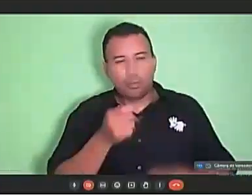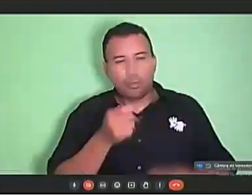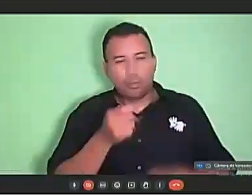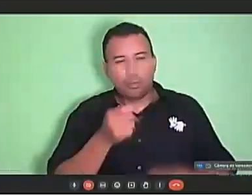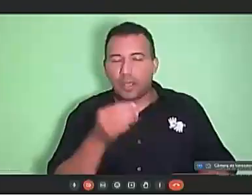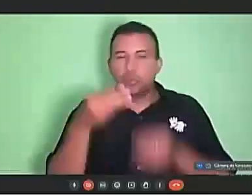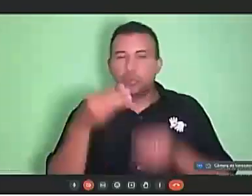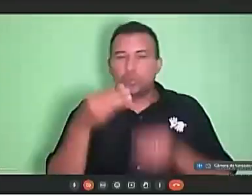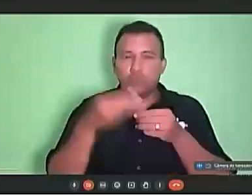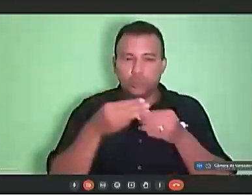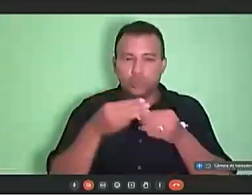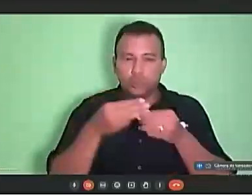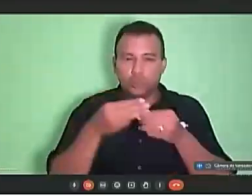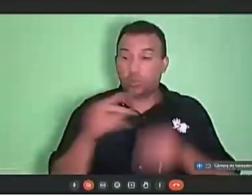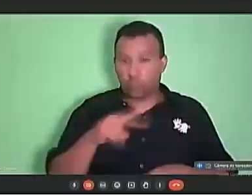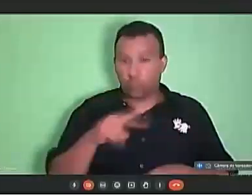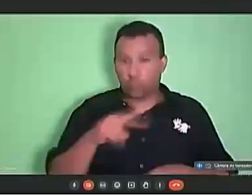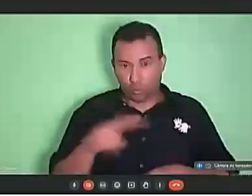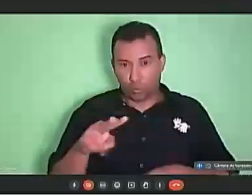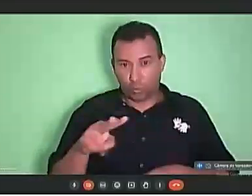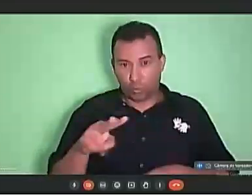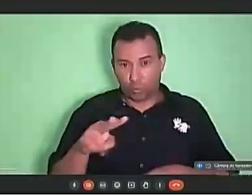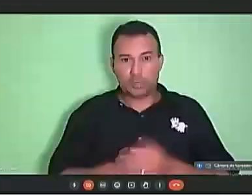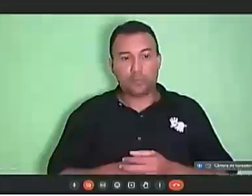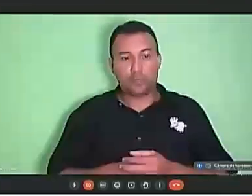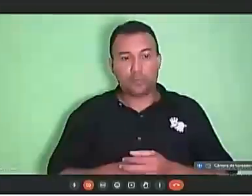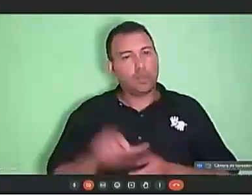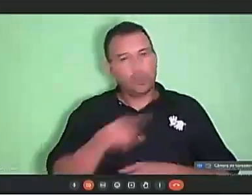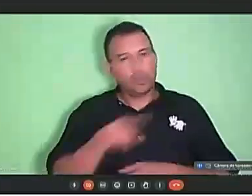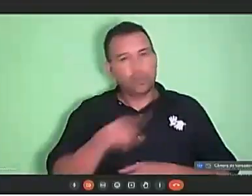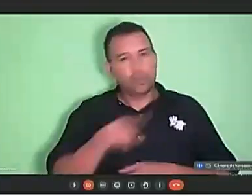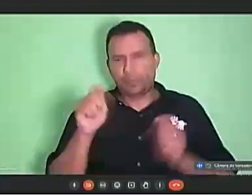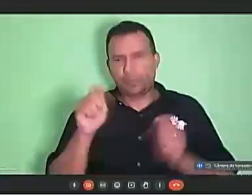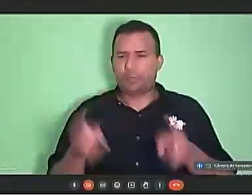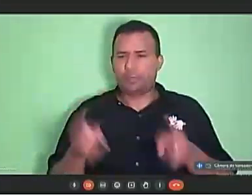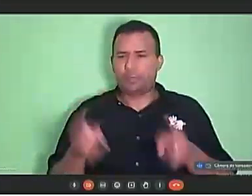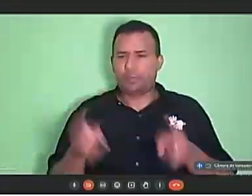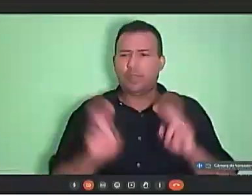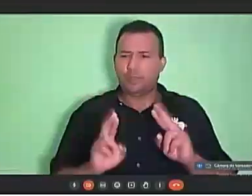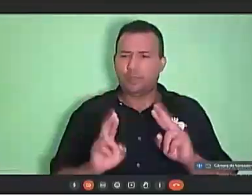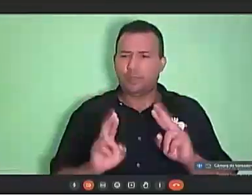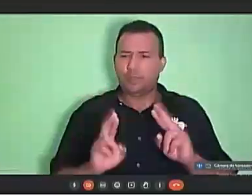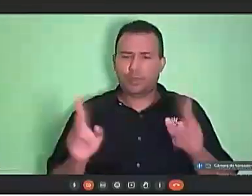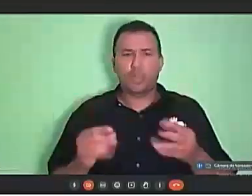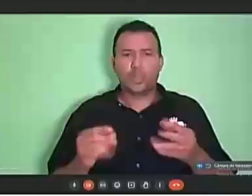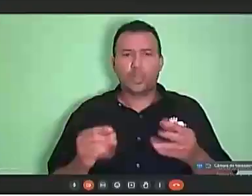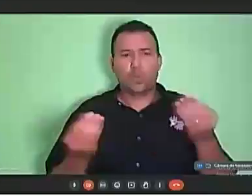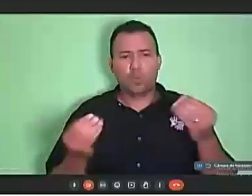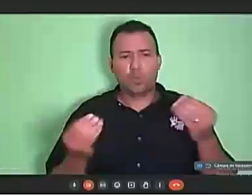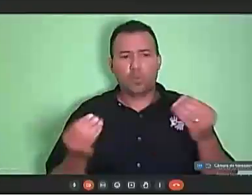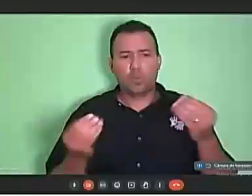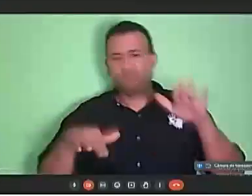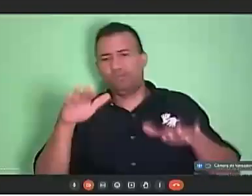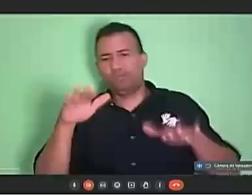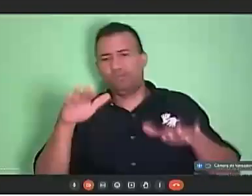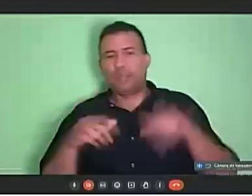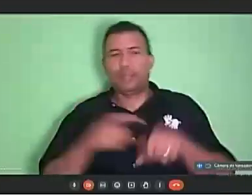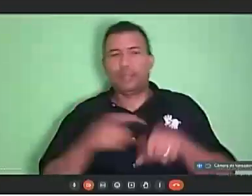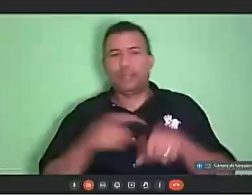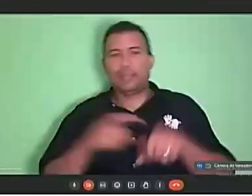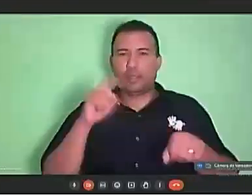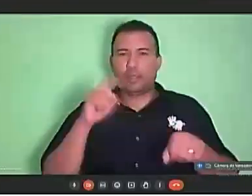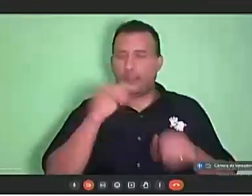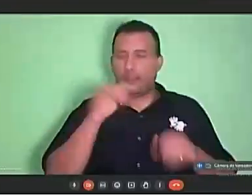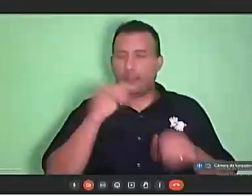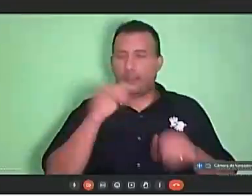União. E vocês podem ver a diferença entre elas. A diferença é o desnível que acontece durante as cheias. Então a gente pode ver